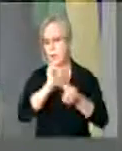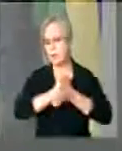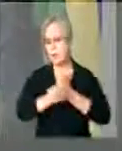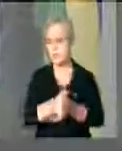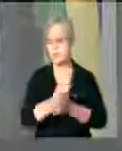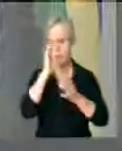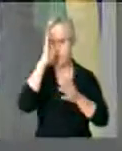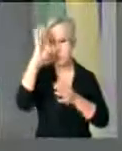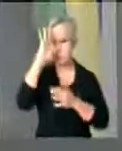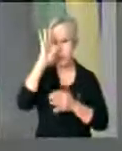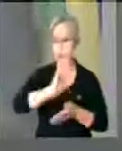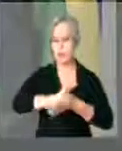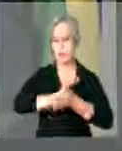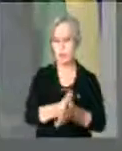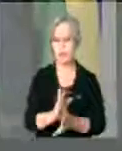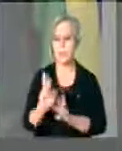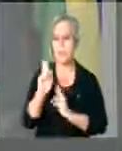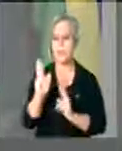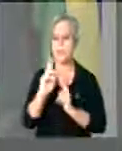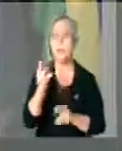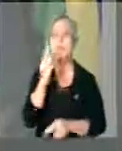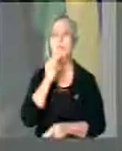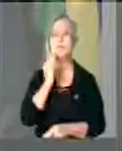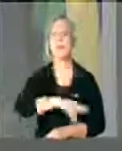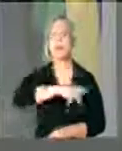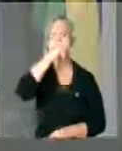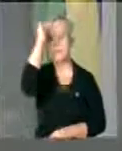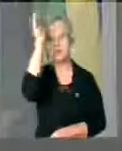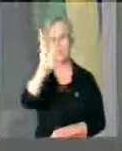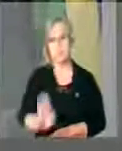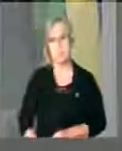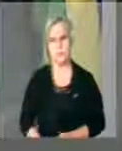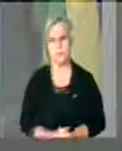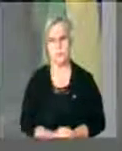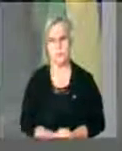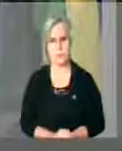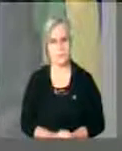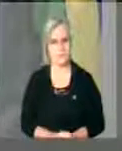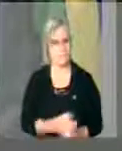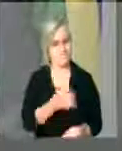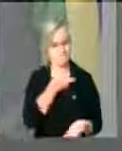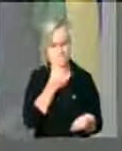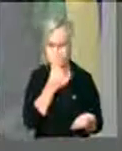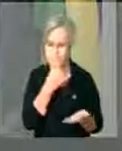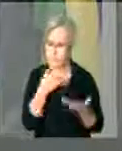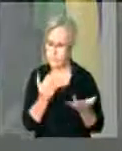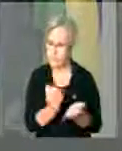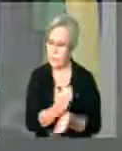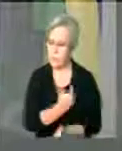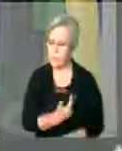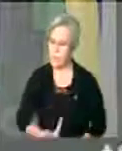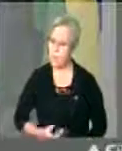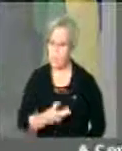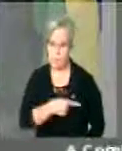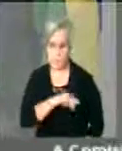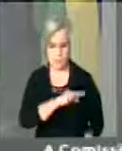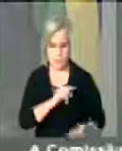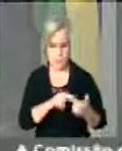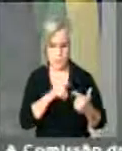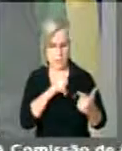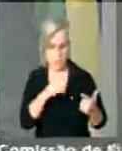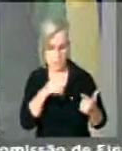a esperança de milhões de brasileiros. Lamentável governo do PT, do